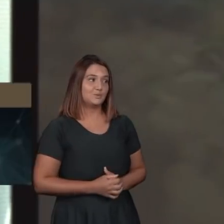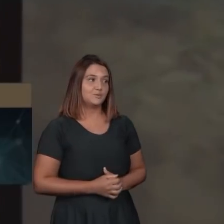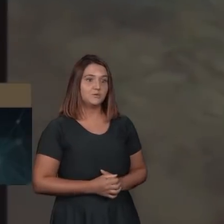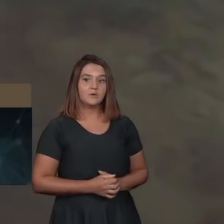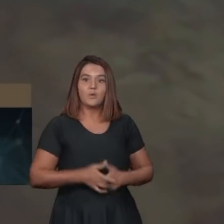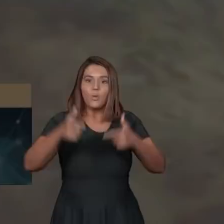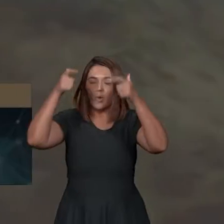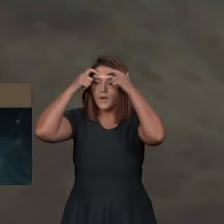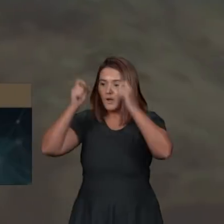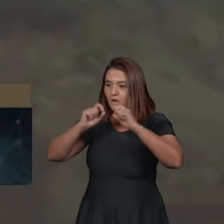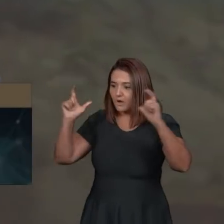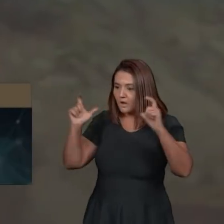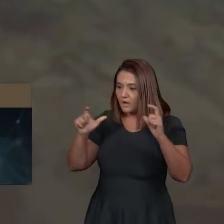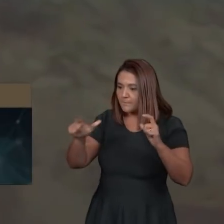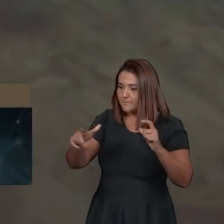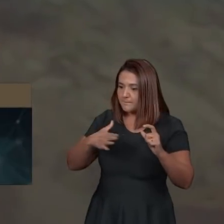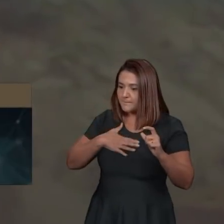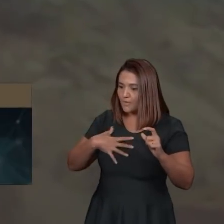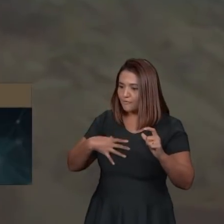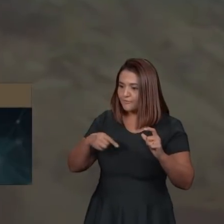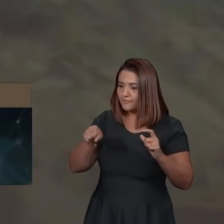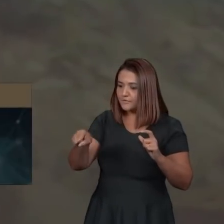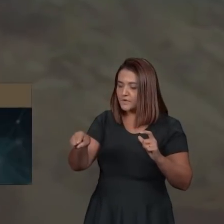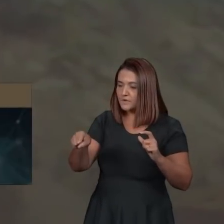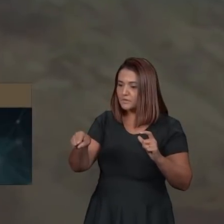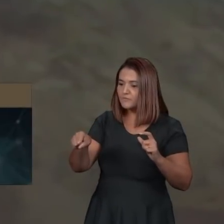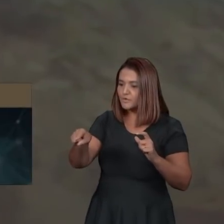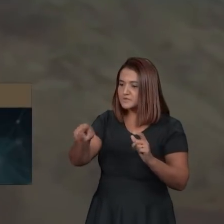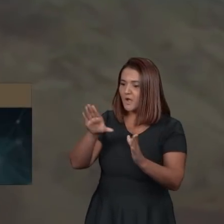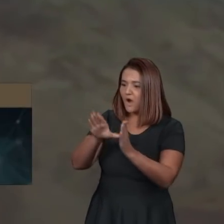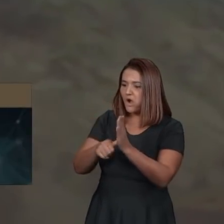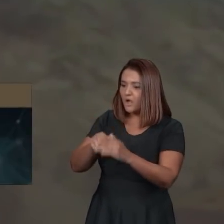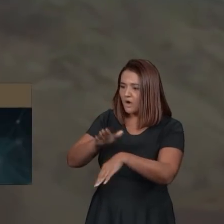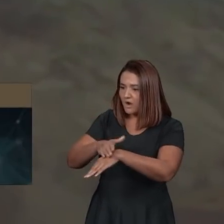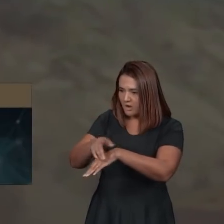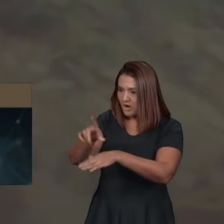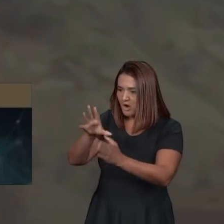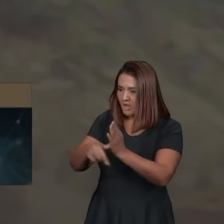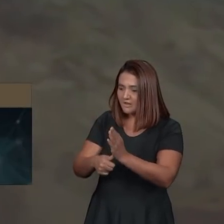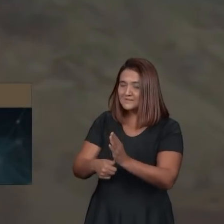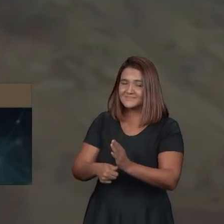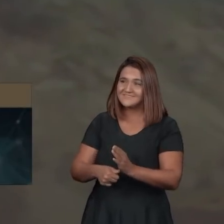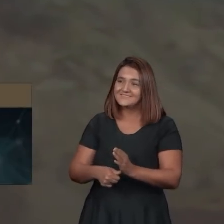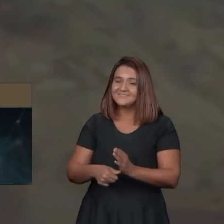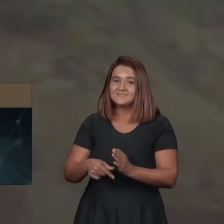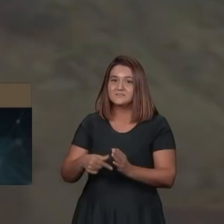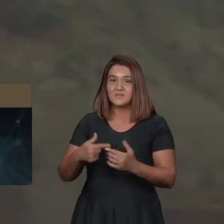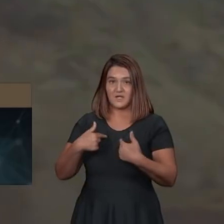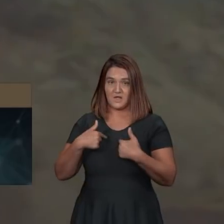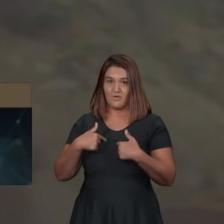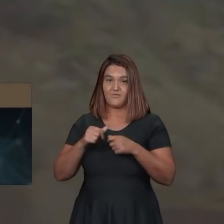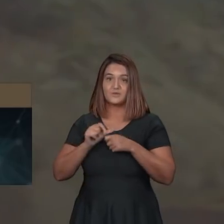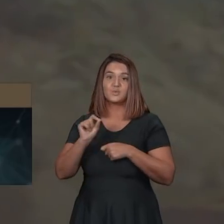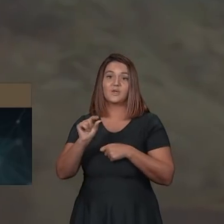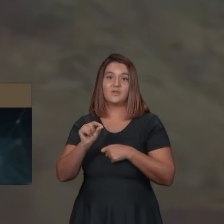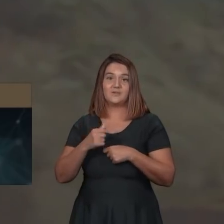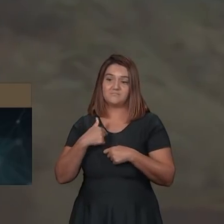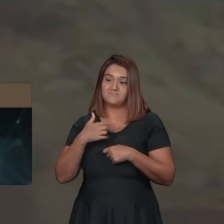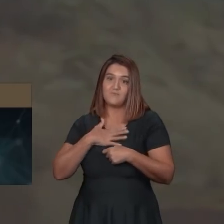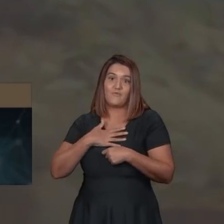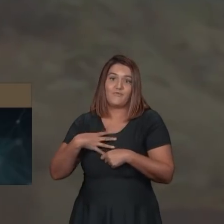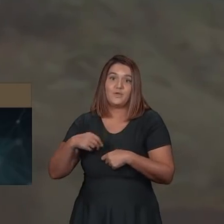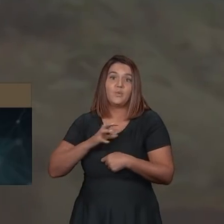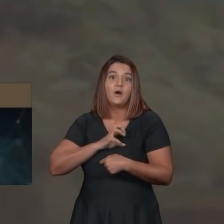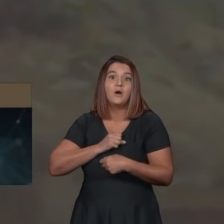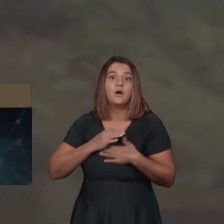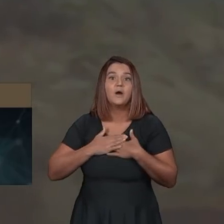pai? Mudaria a lei para poupar o seu filho ou arrancaria os olhos do seu filho? Note que qualquer